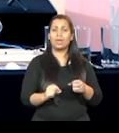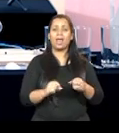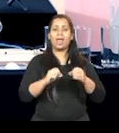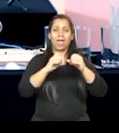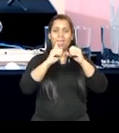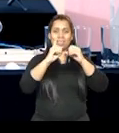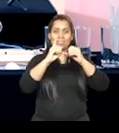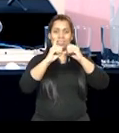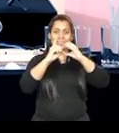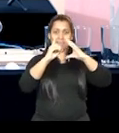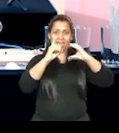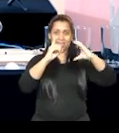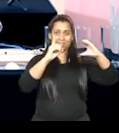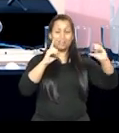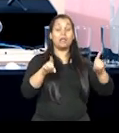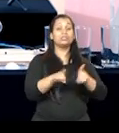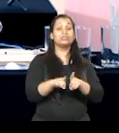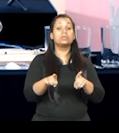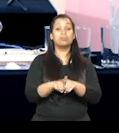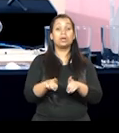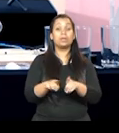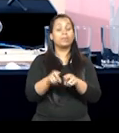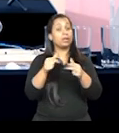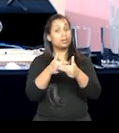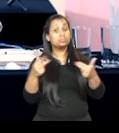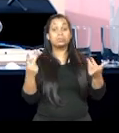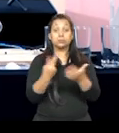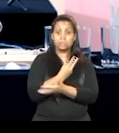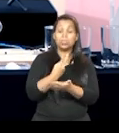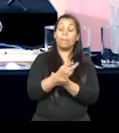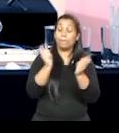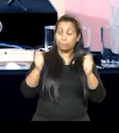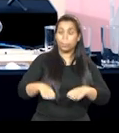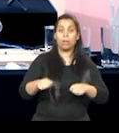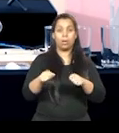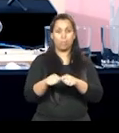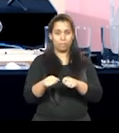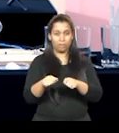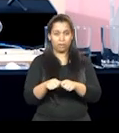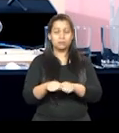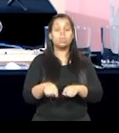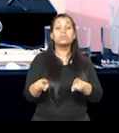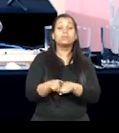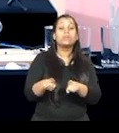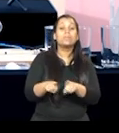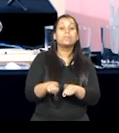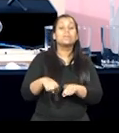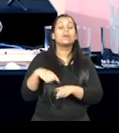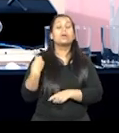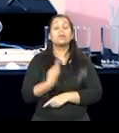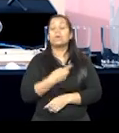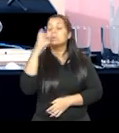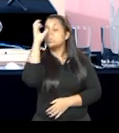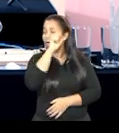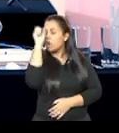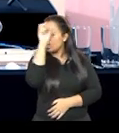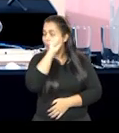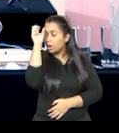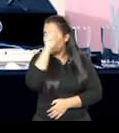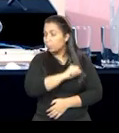nós vimos sobre as fraudes que podem acontecer com alguns materiais e também podemos aprender um pouco mais